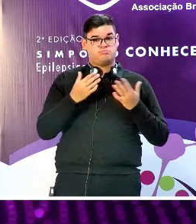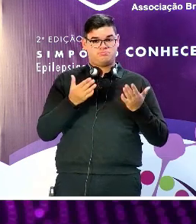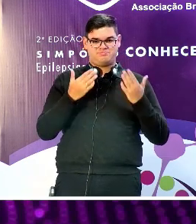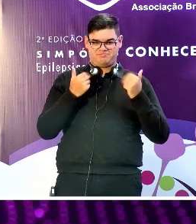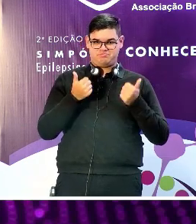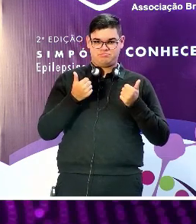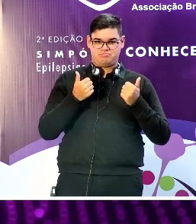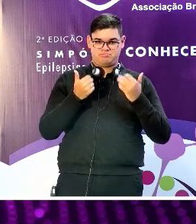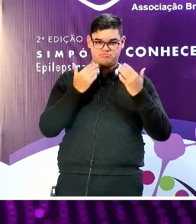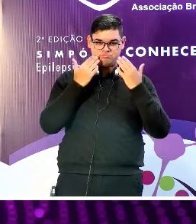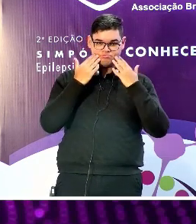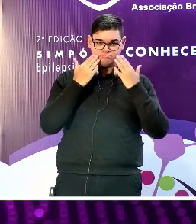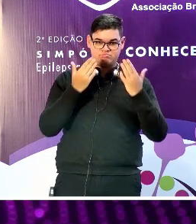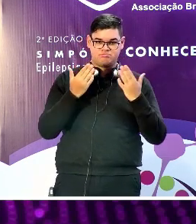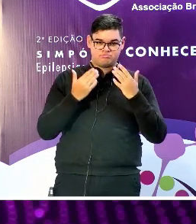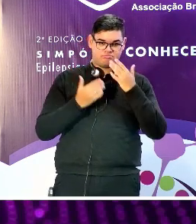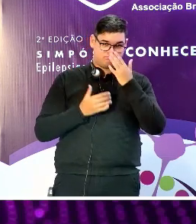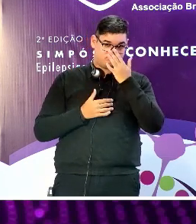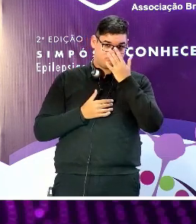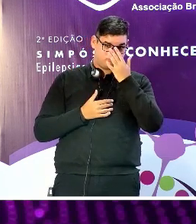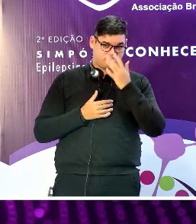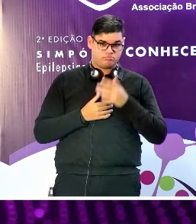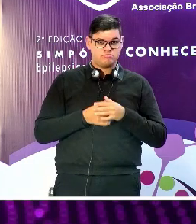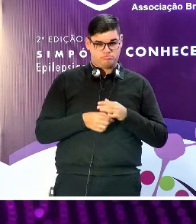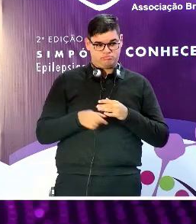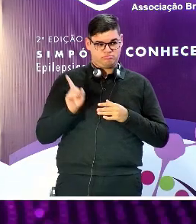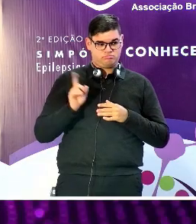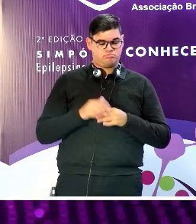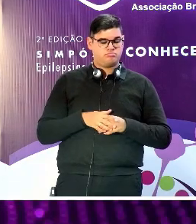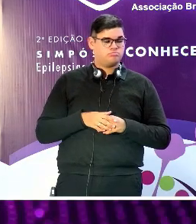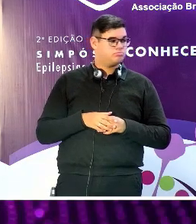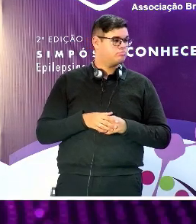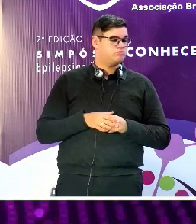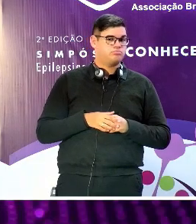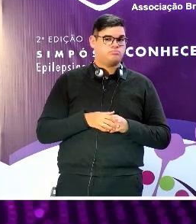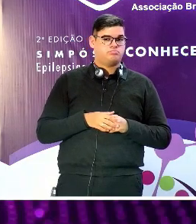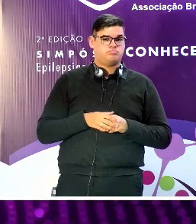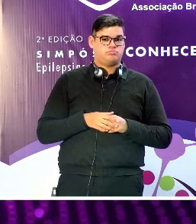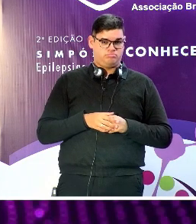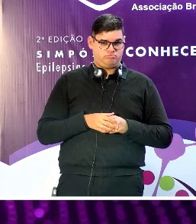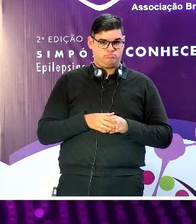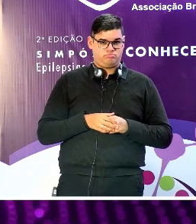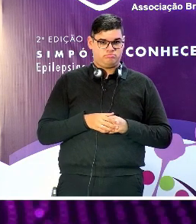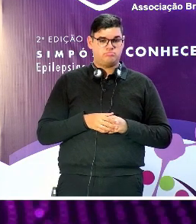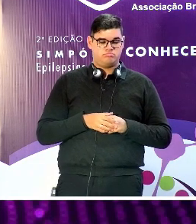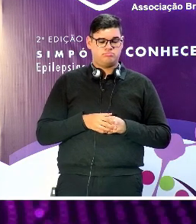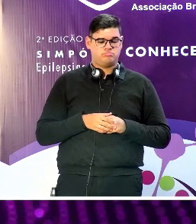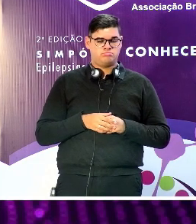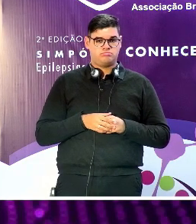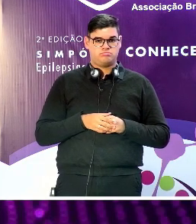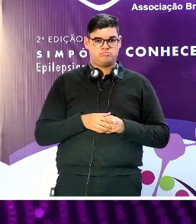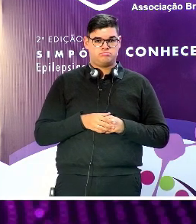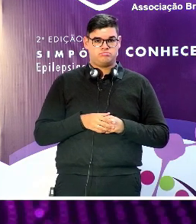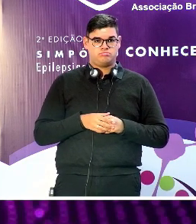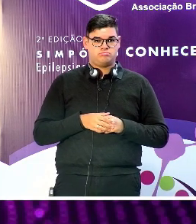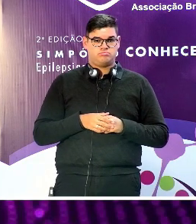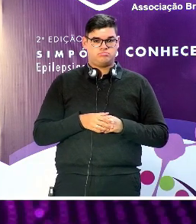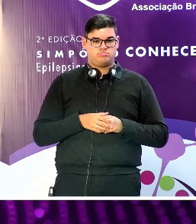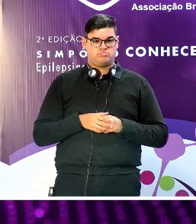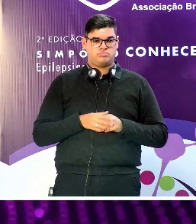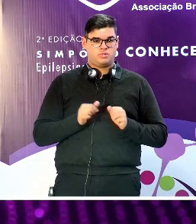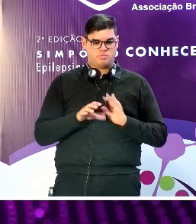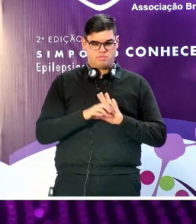pouquinho, não vou tentar marcar para não dar confusão aqui. Aprendi, fui rápida.